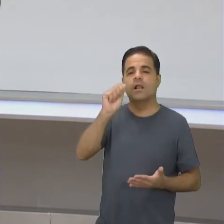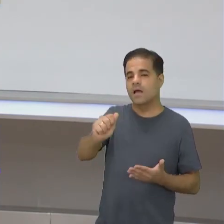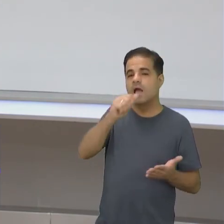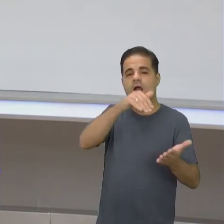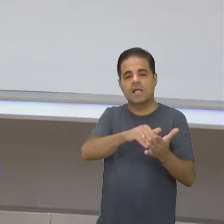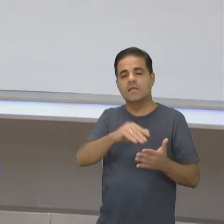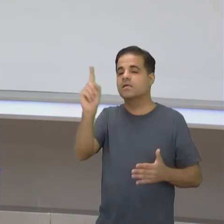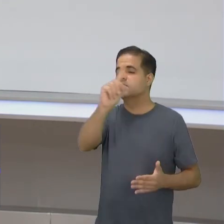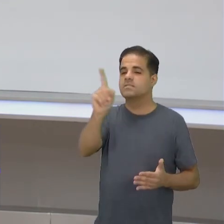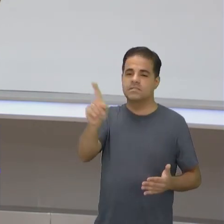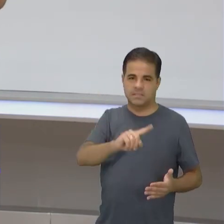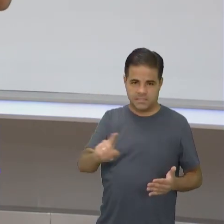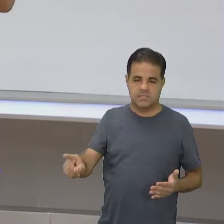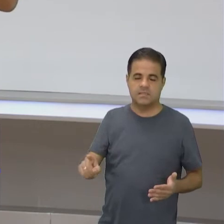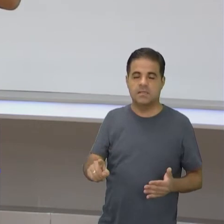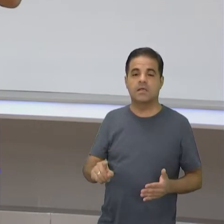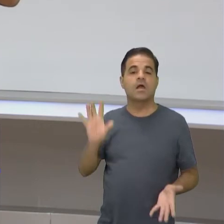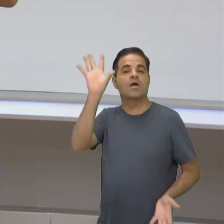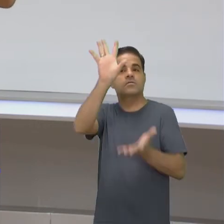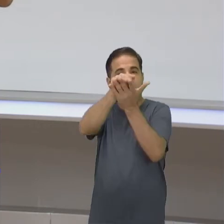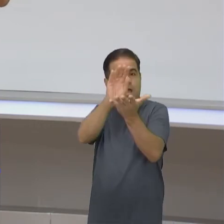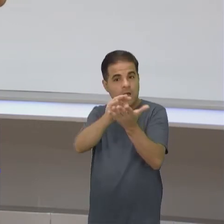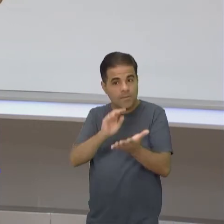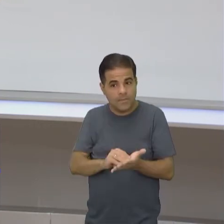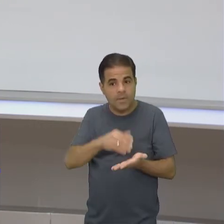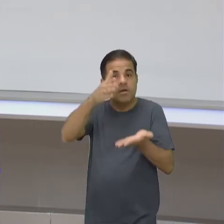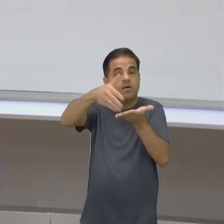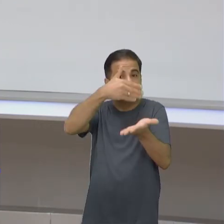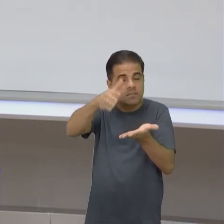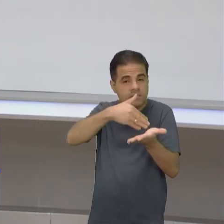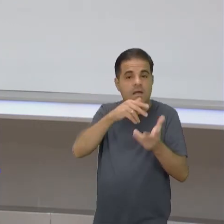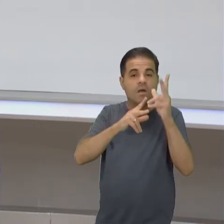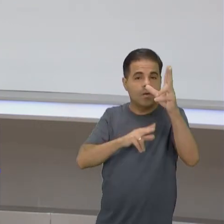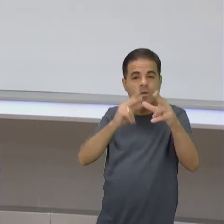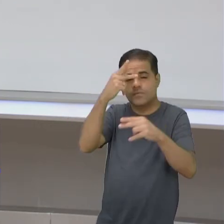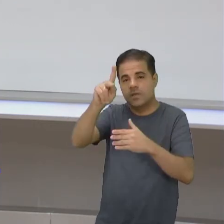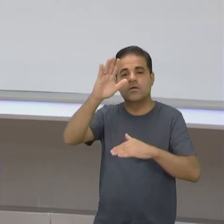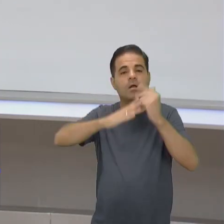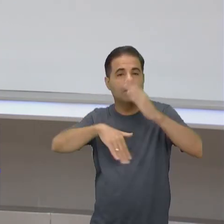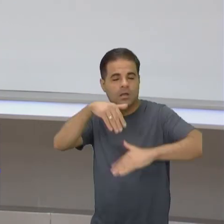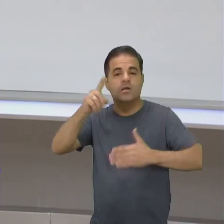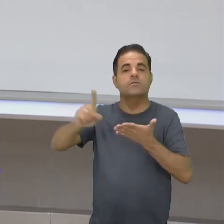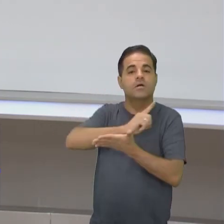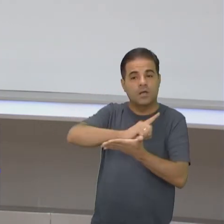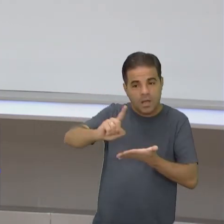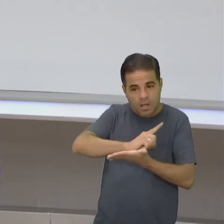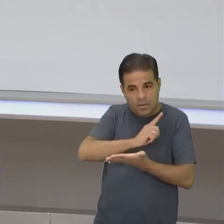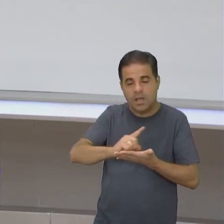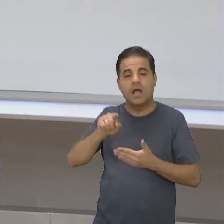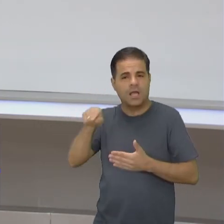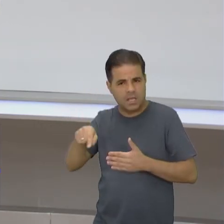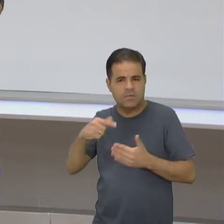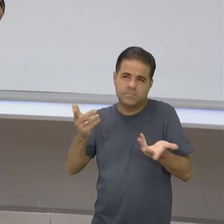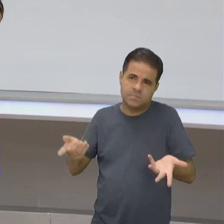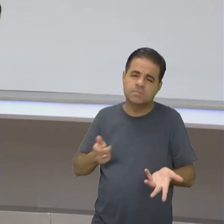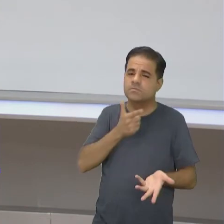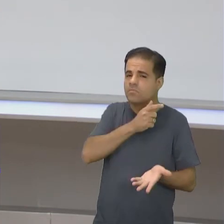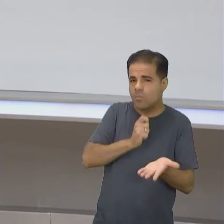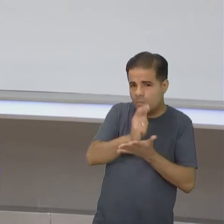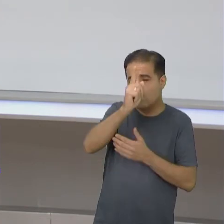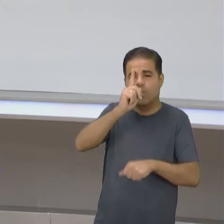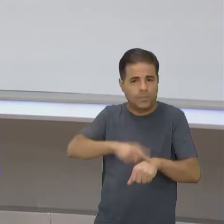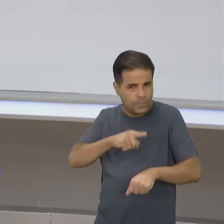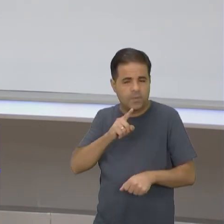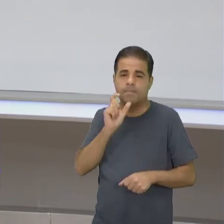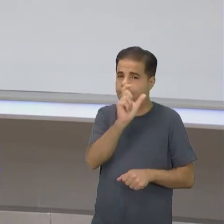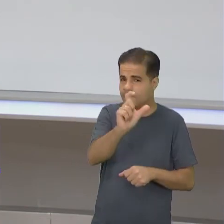A à letra Z. E monta um caderno que vai funcionar como seu dicionário. Aquele que você, de consulta imediata,